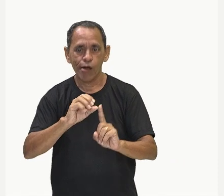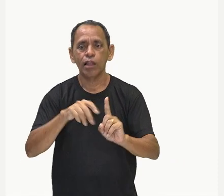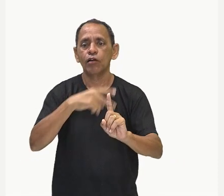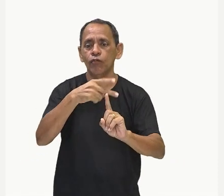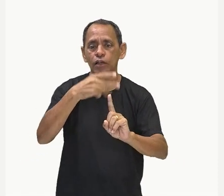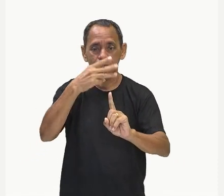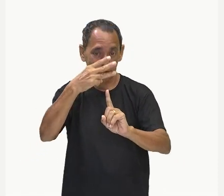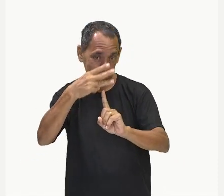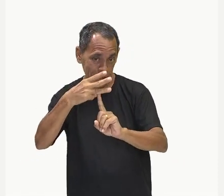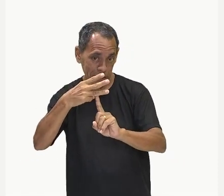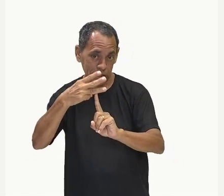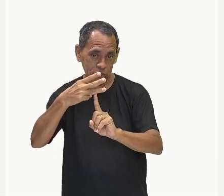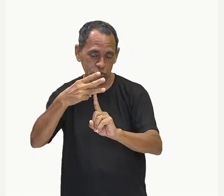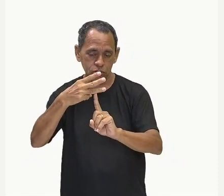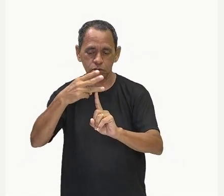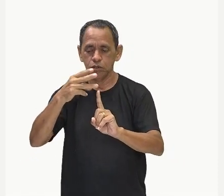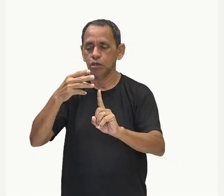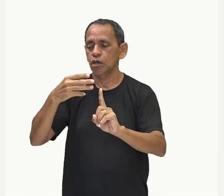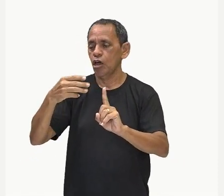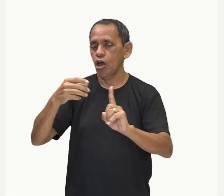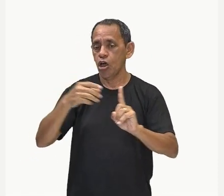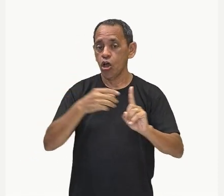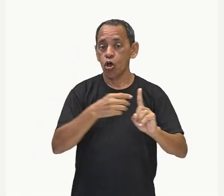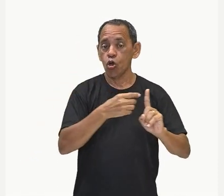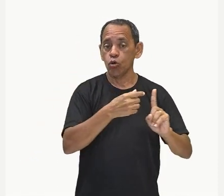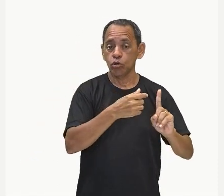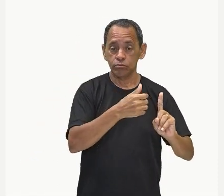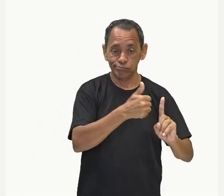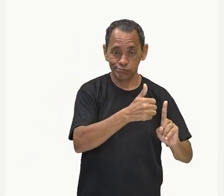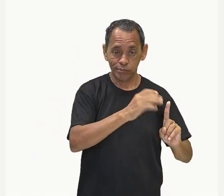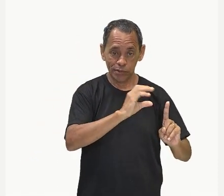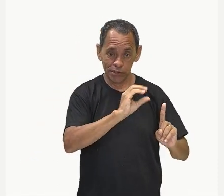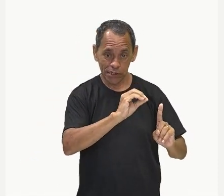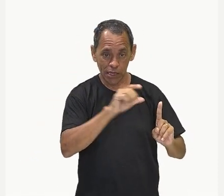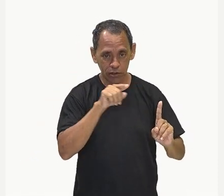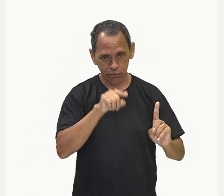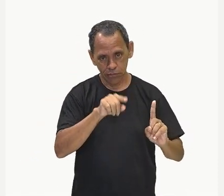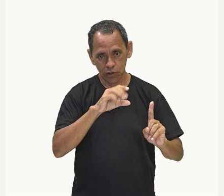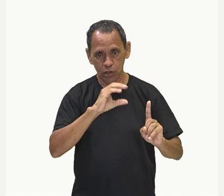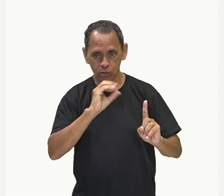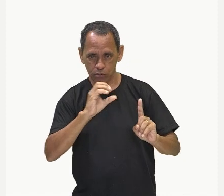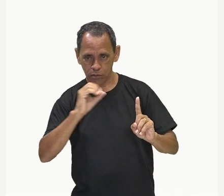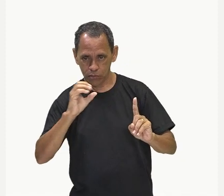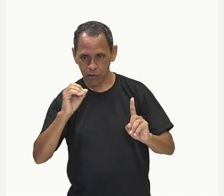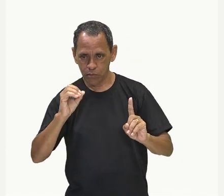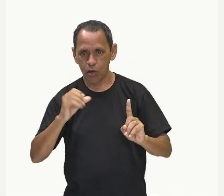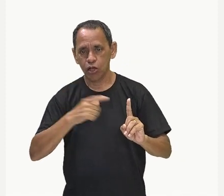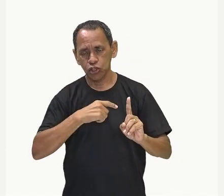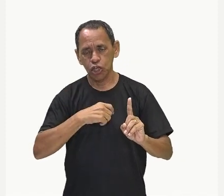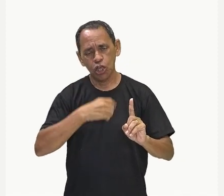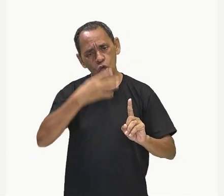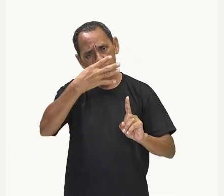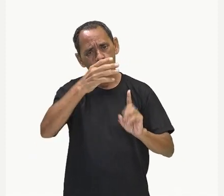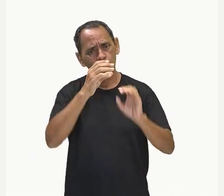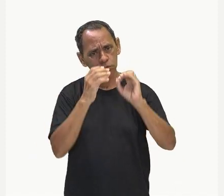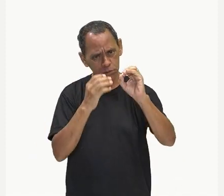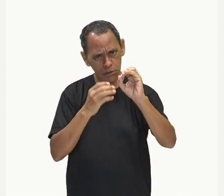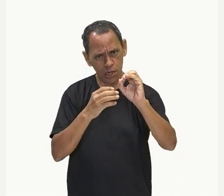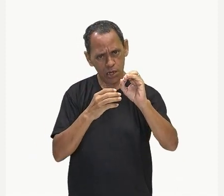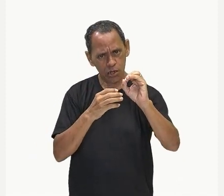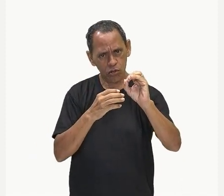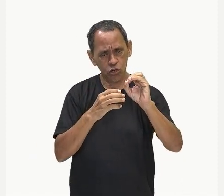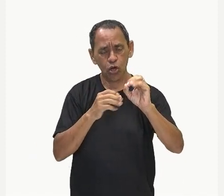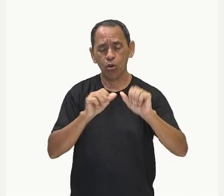10 ao cubo. O 10.000 possui 4 zeros, então eu posso escrever